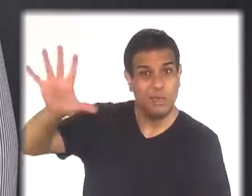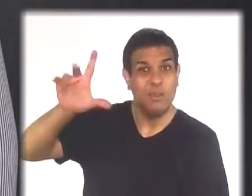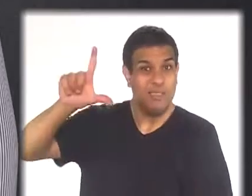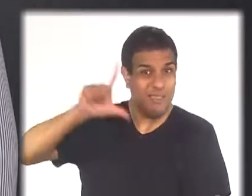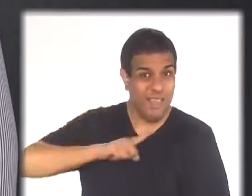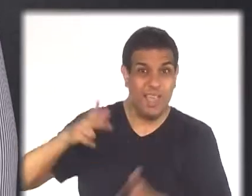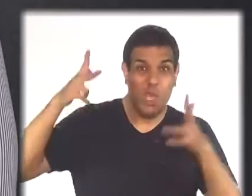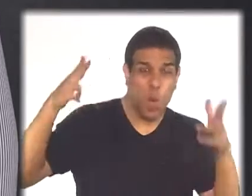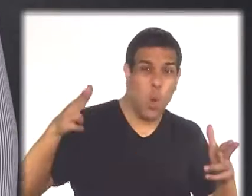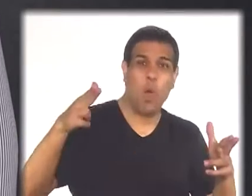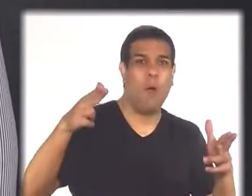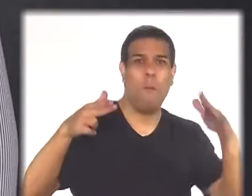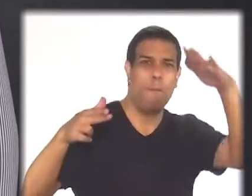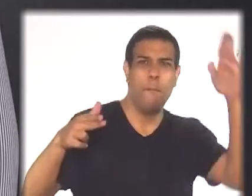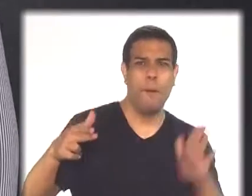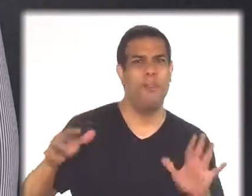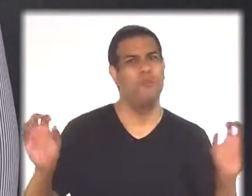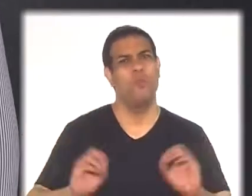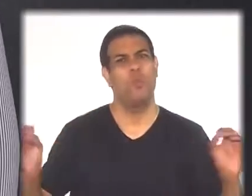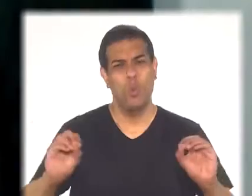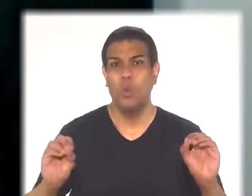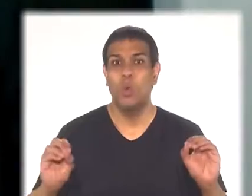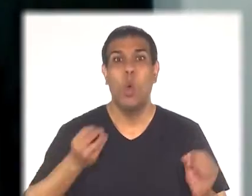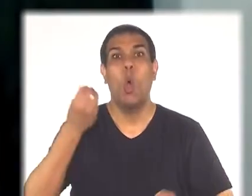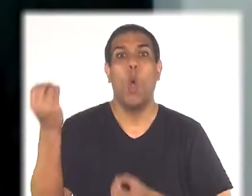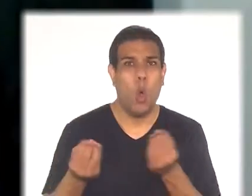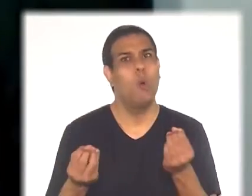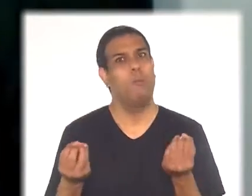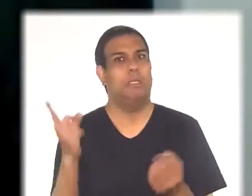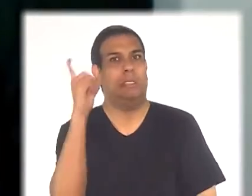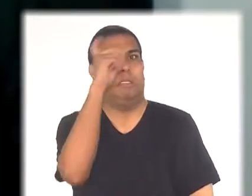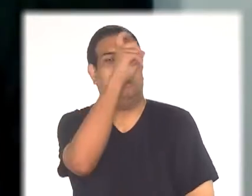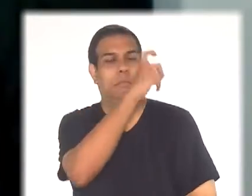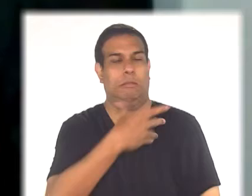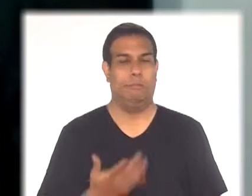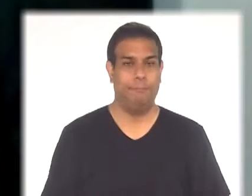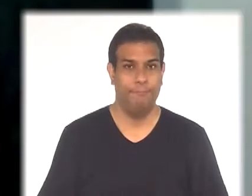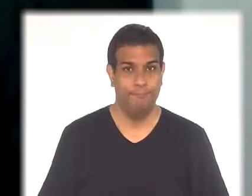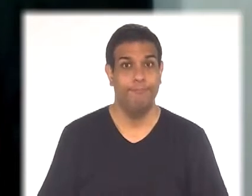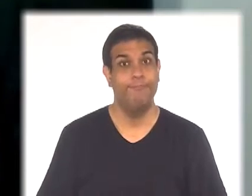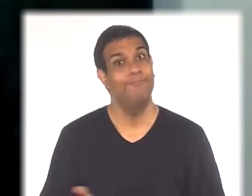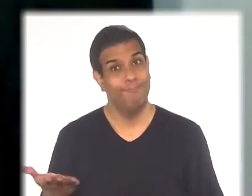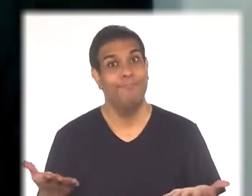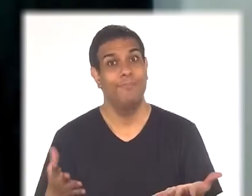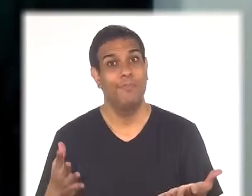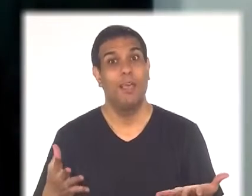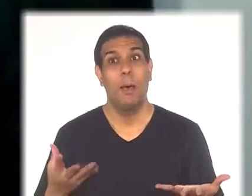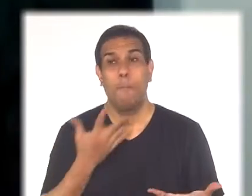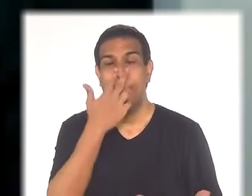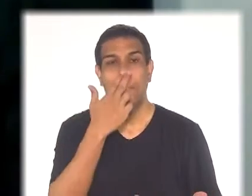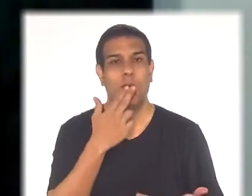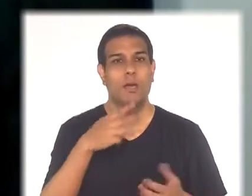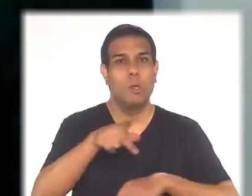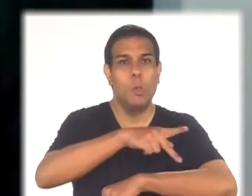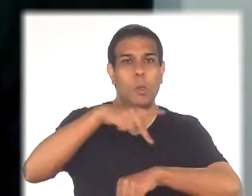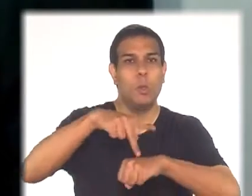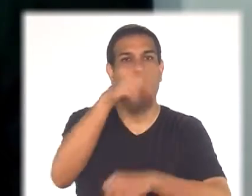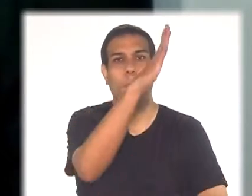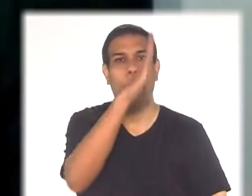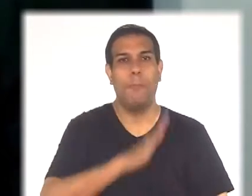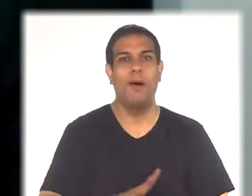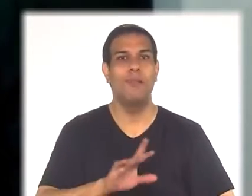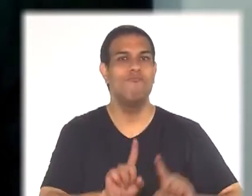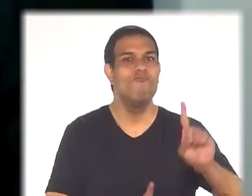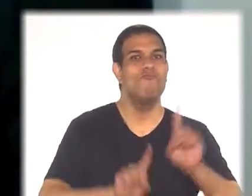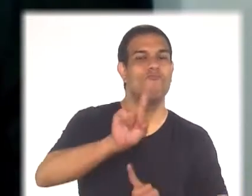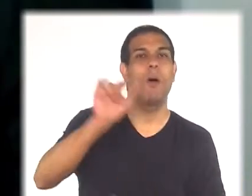com a dimensão continental do Brasil e com a nossa densidade populacional terá. Então, isso tudo coloca o Brasil